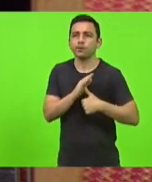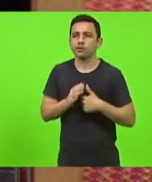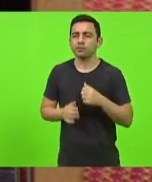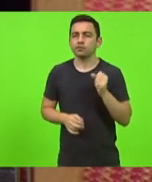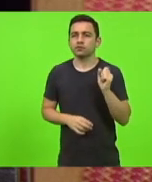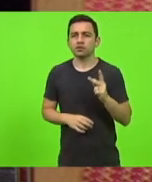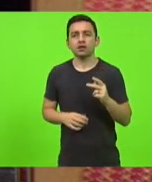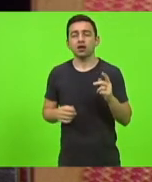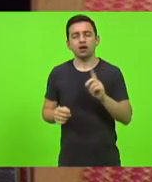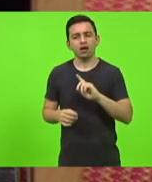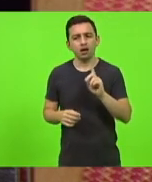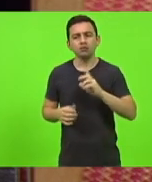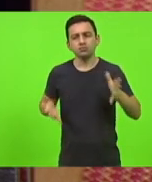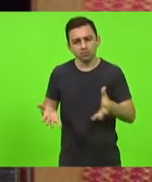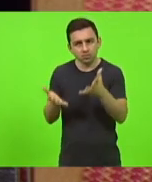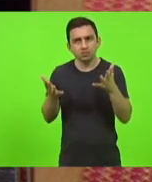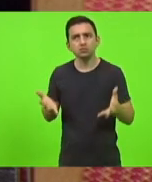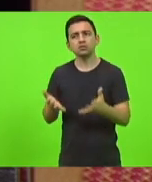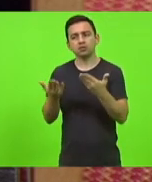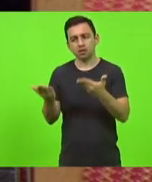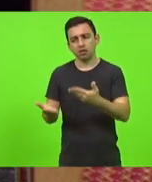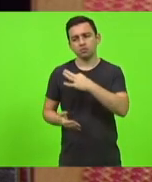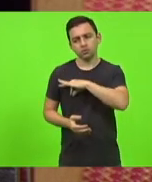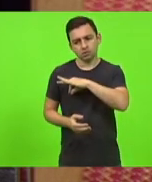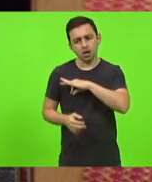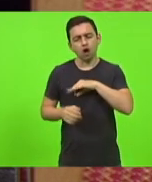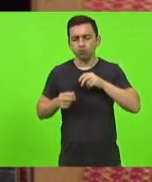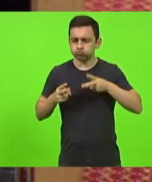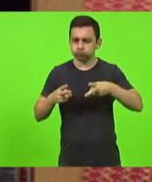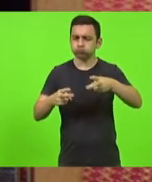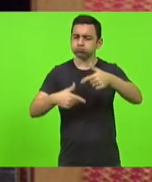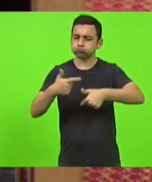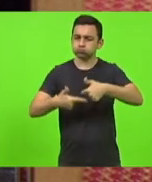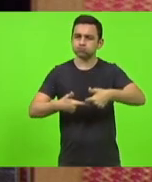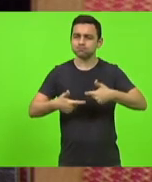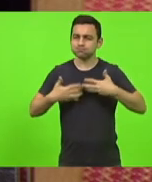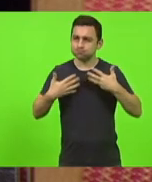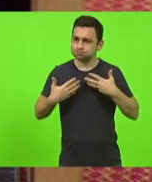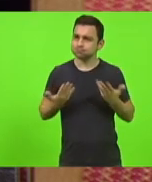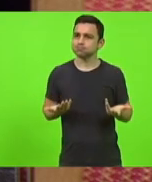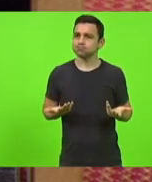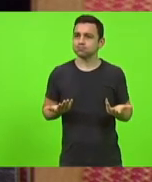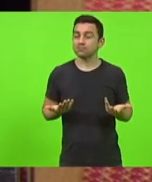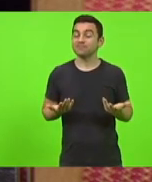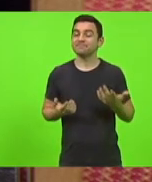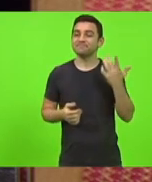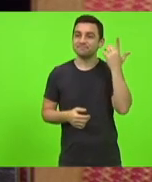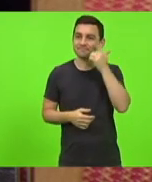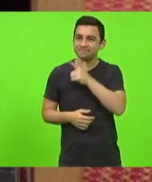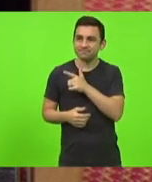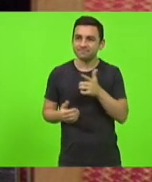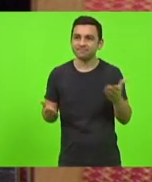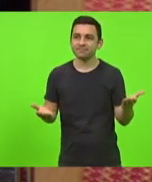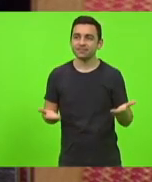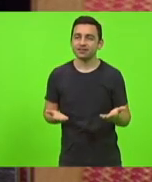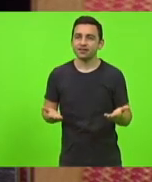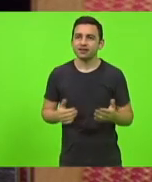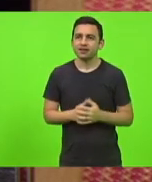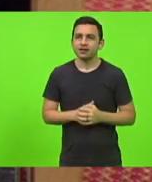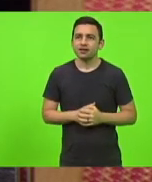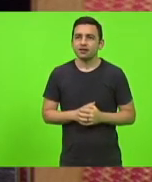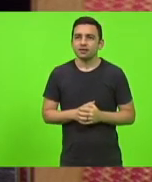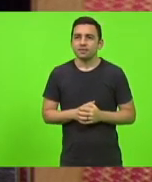vai motivar o policial a estar trabalhando. Então, essa conquista é importante. Eu